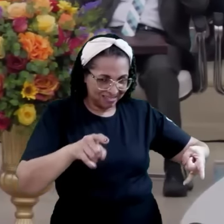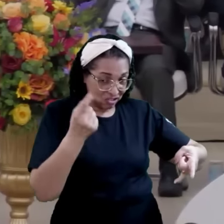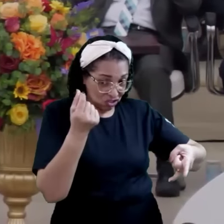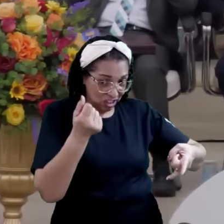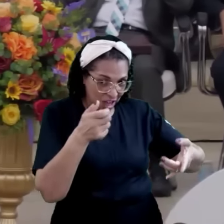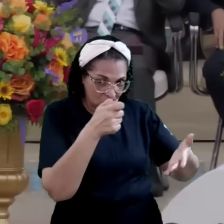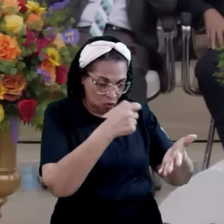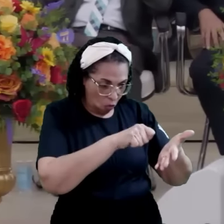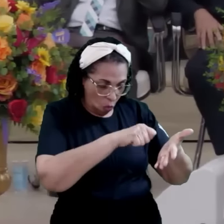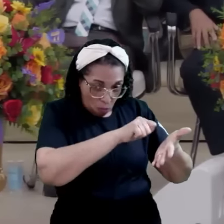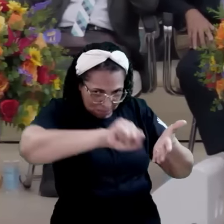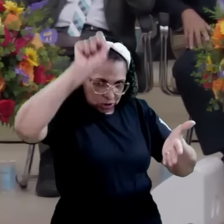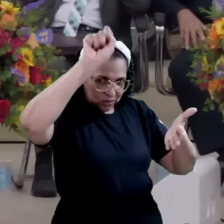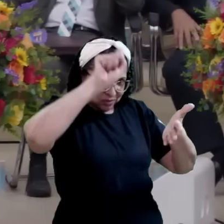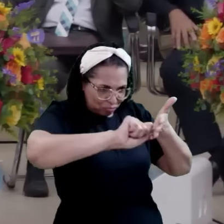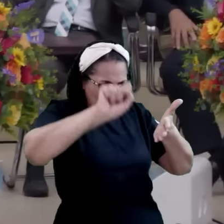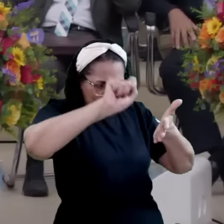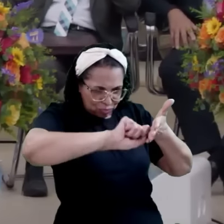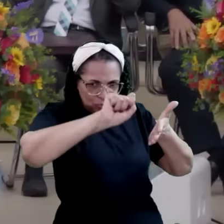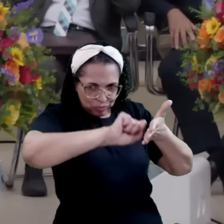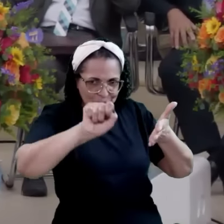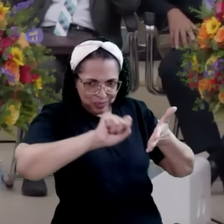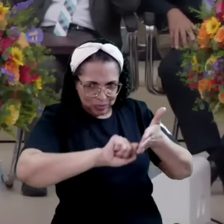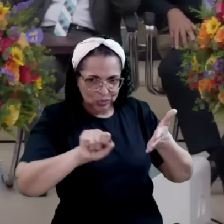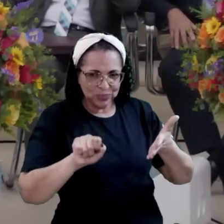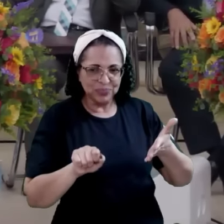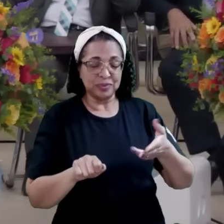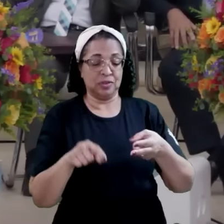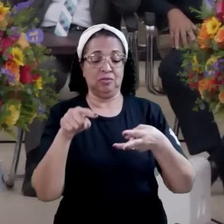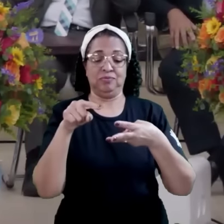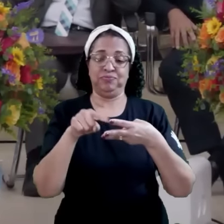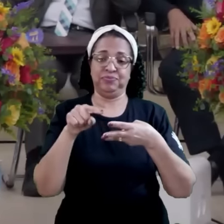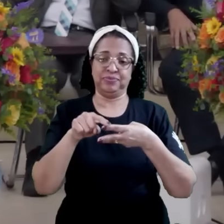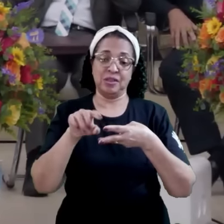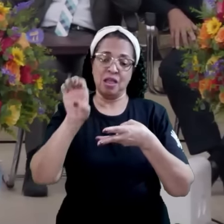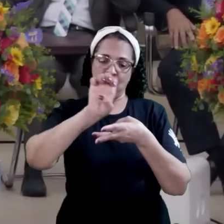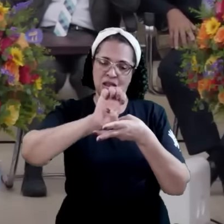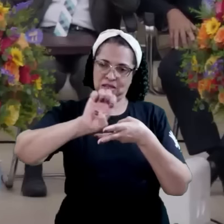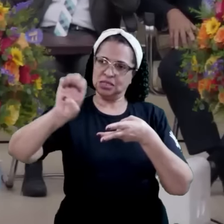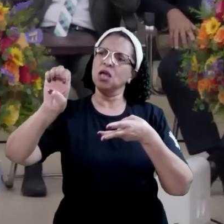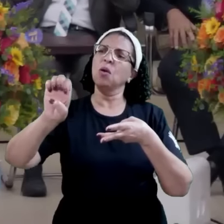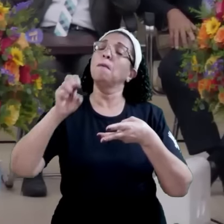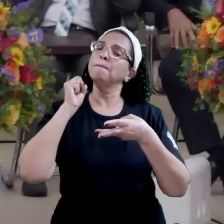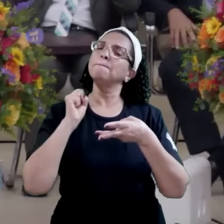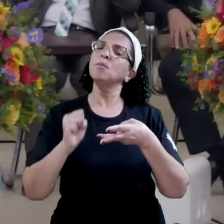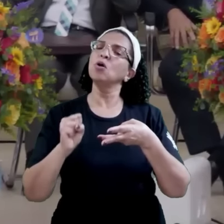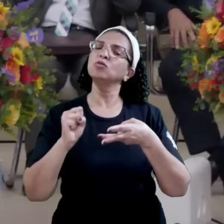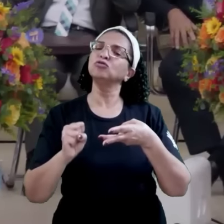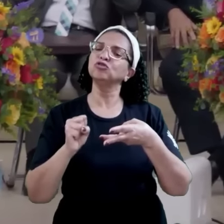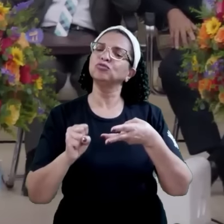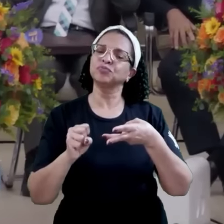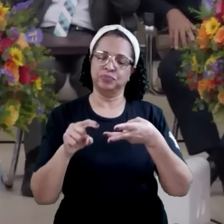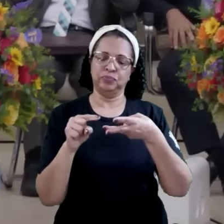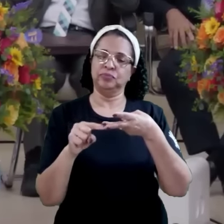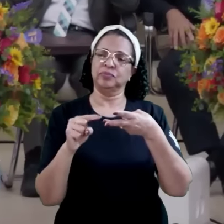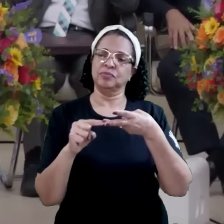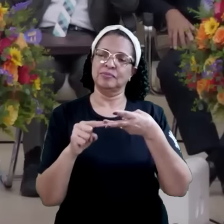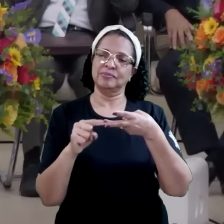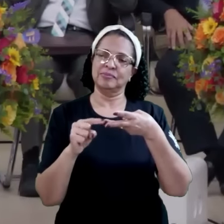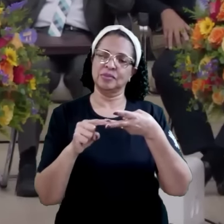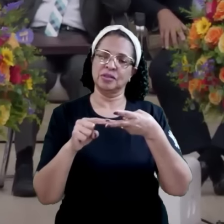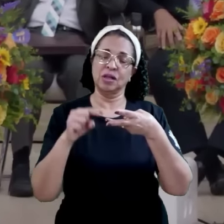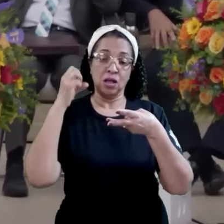eu me lembro de quando Elias perguntou para ele diz eu peço o que tu queres que eu vou te dar quando o céu olhou para para